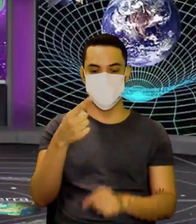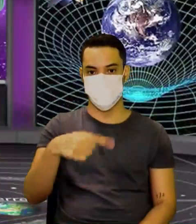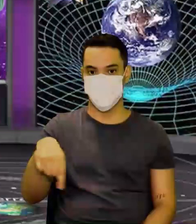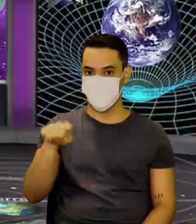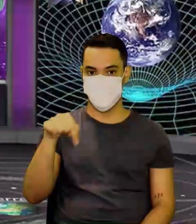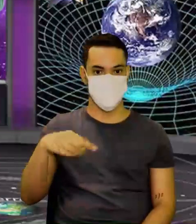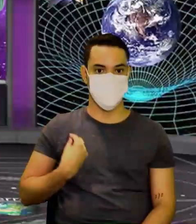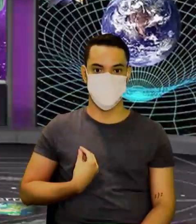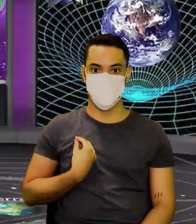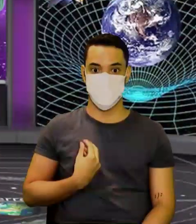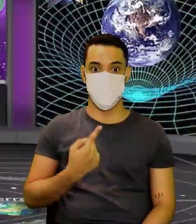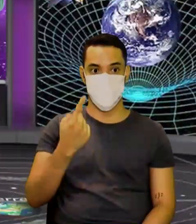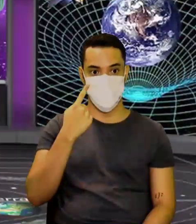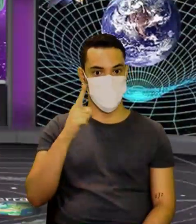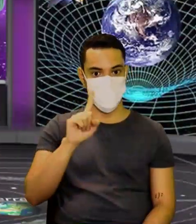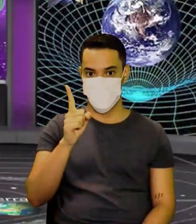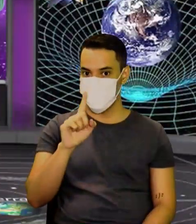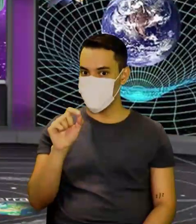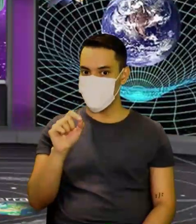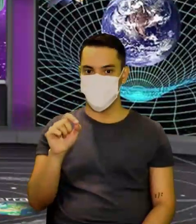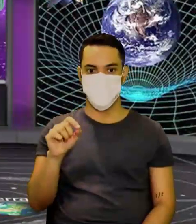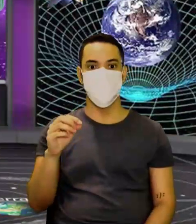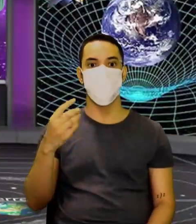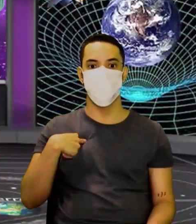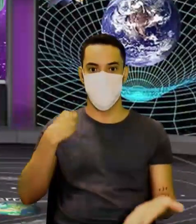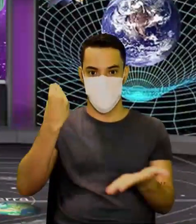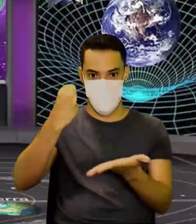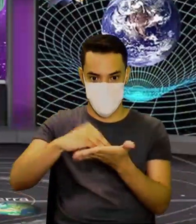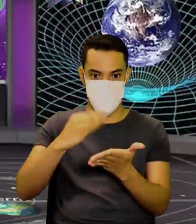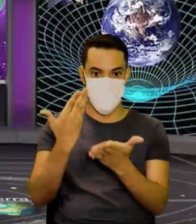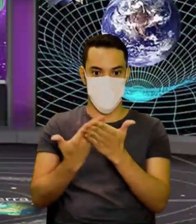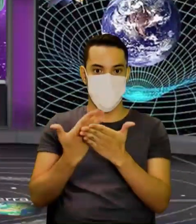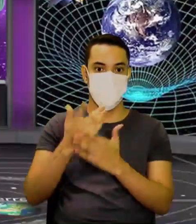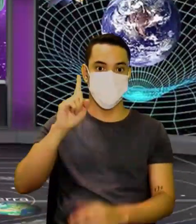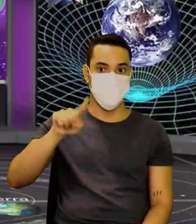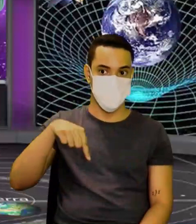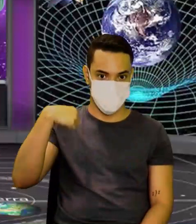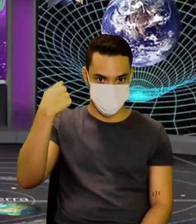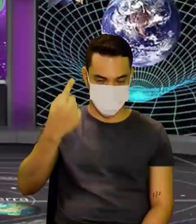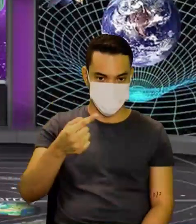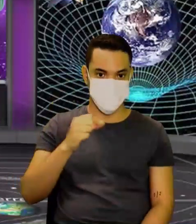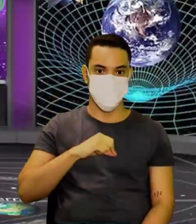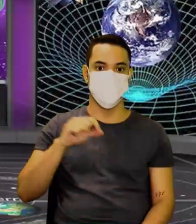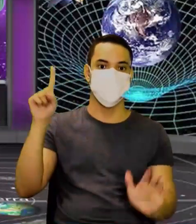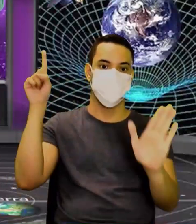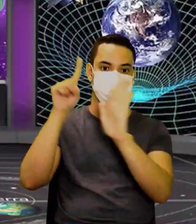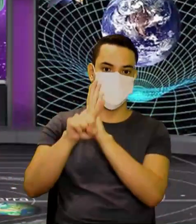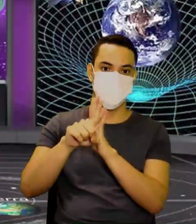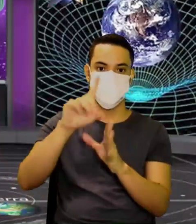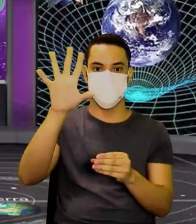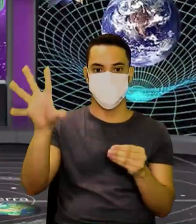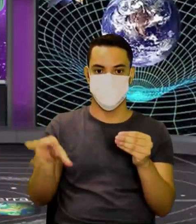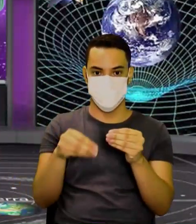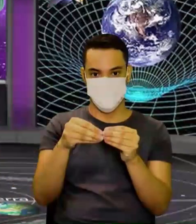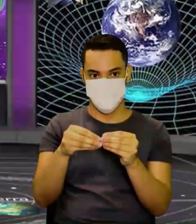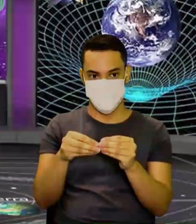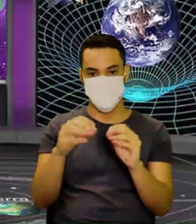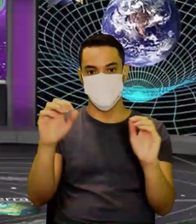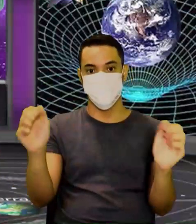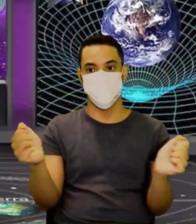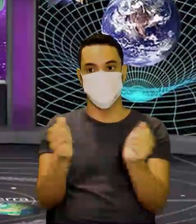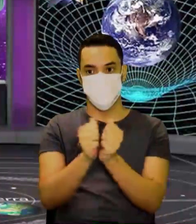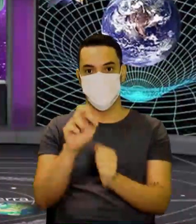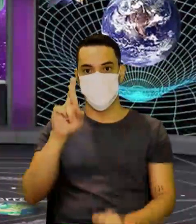estava aqui, olha, vocês não vão ficar sem ela, tá? Vou colocar na próxima aula, eu vou colocar uma questão lá de receptor com